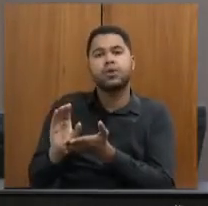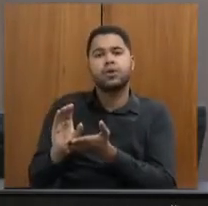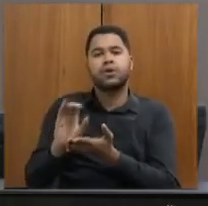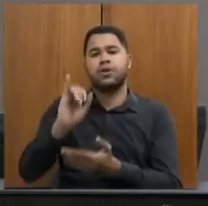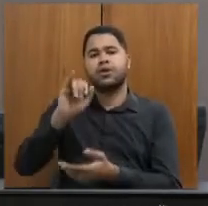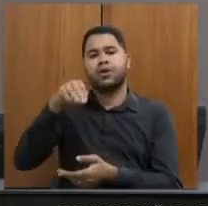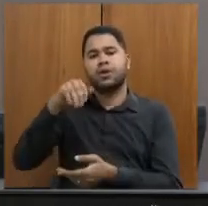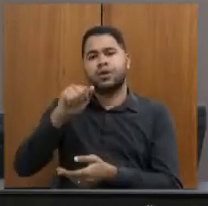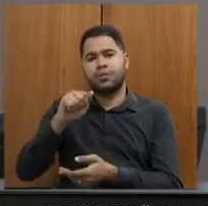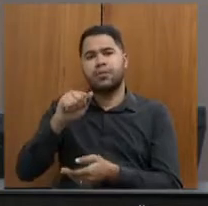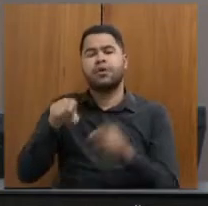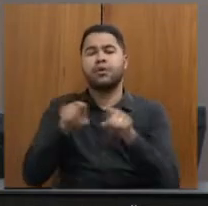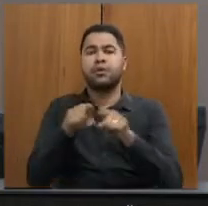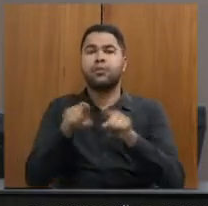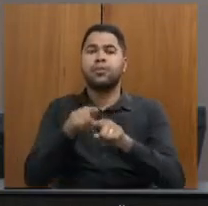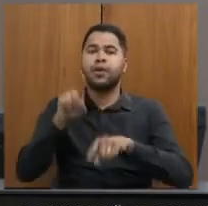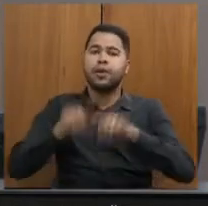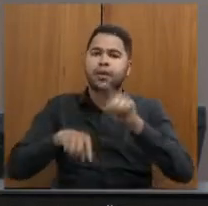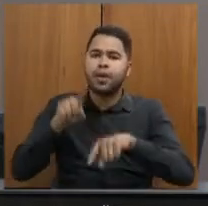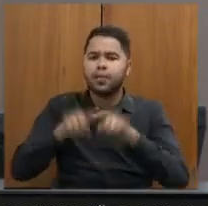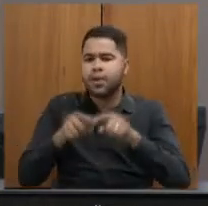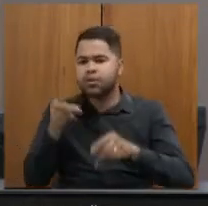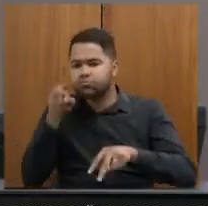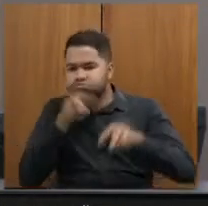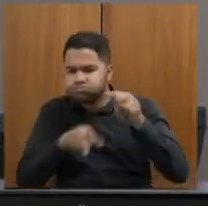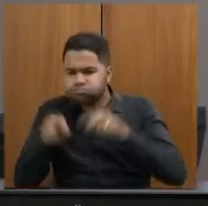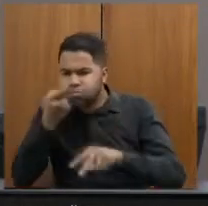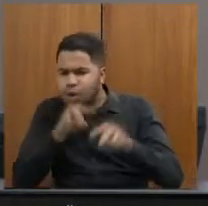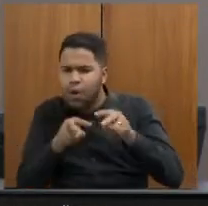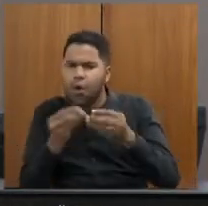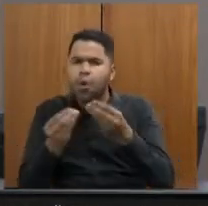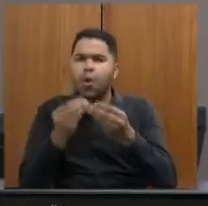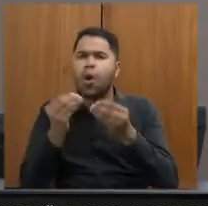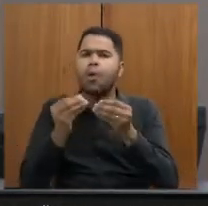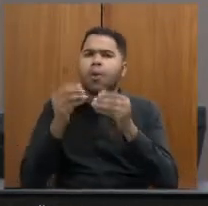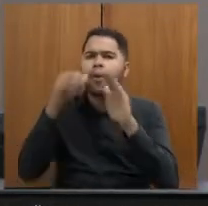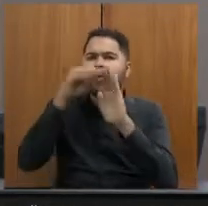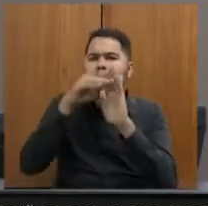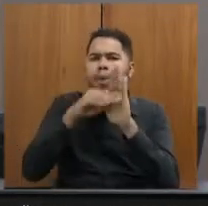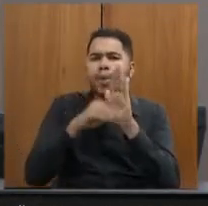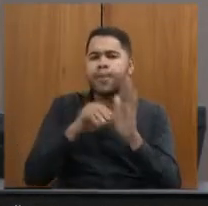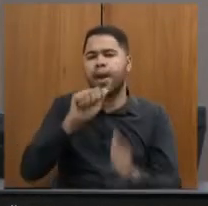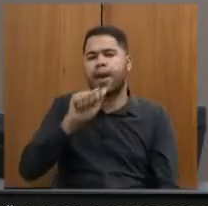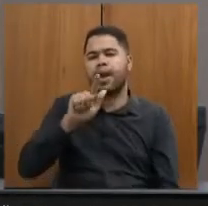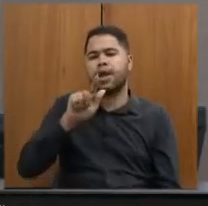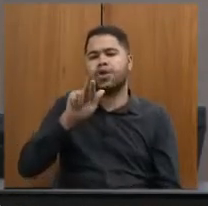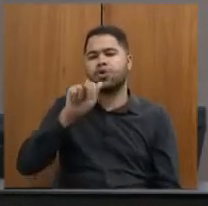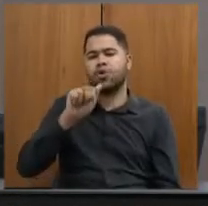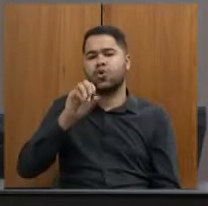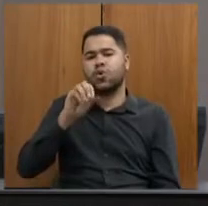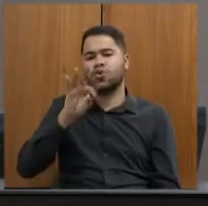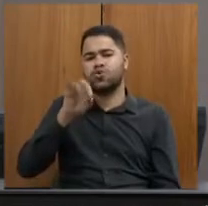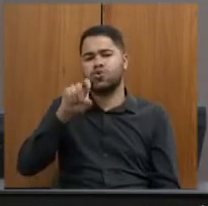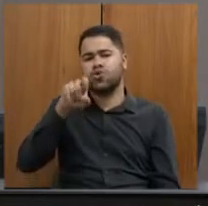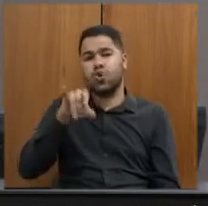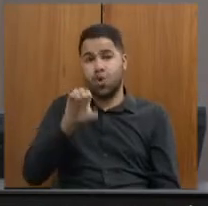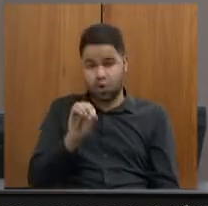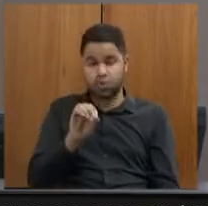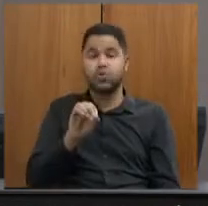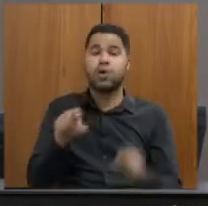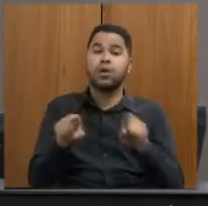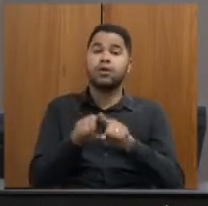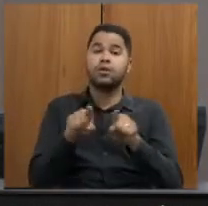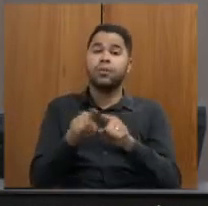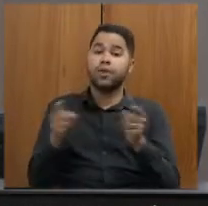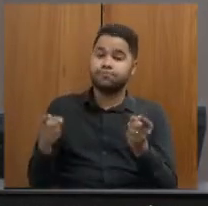o equipamento para fazer análise de resíduo de agrotóxico em alimentos e em parceria com o SEBRAE a gente